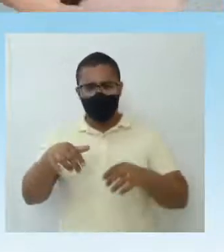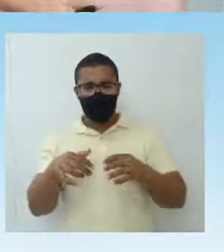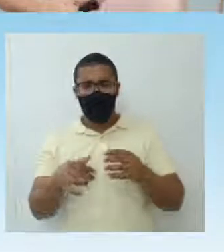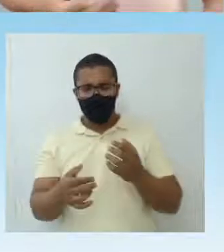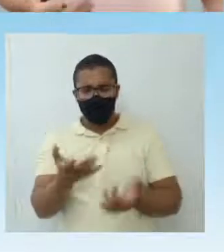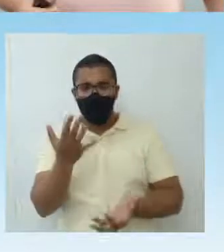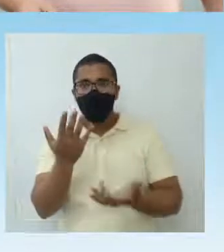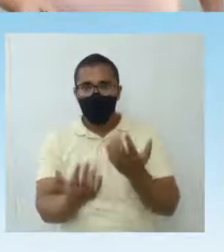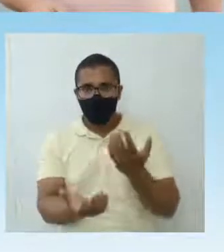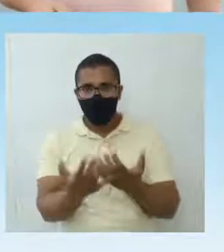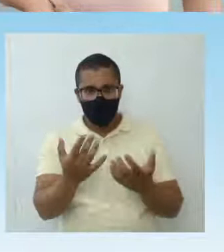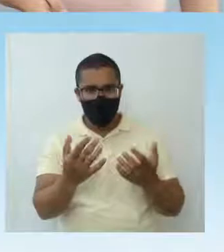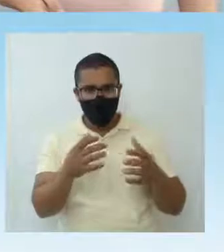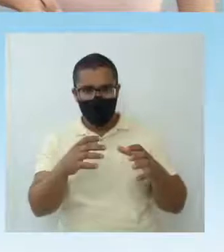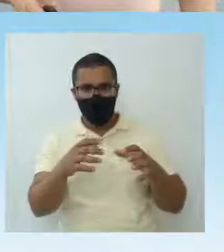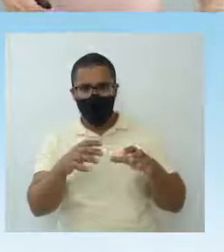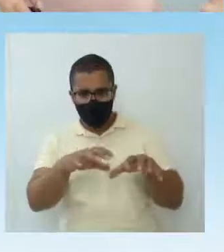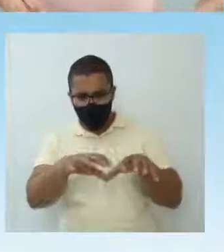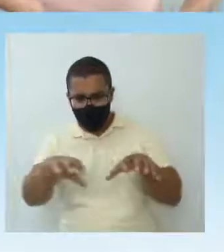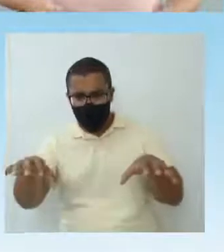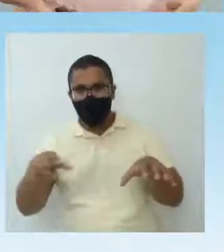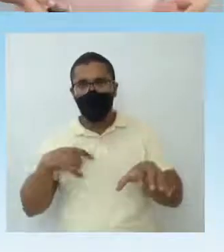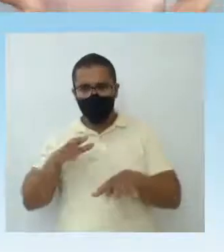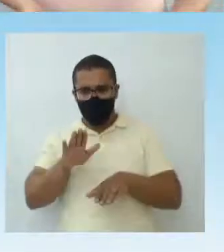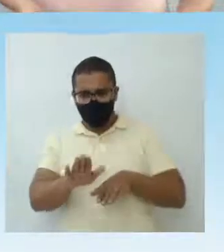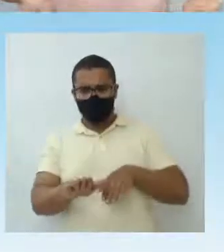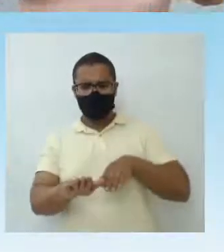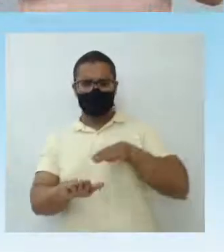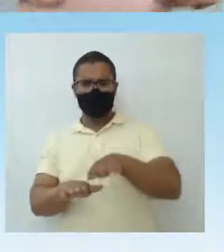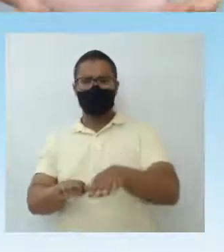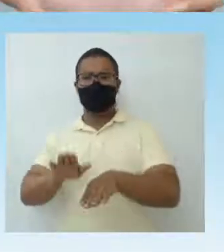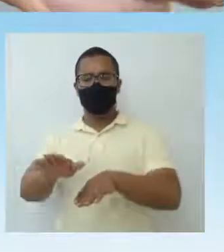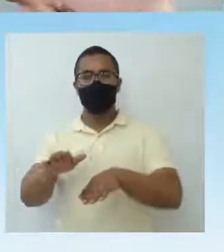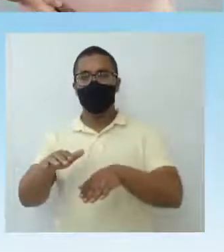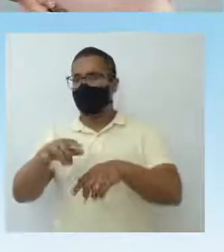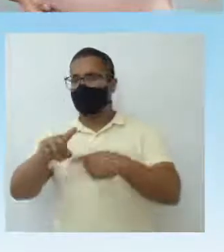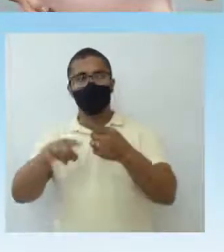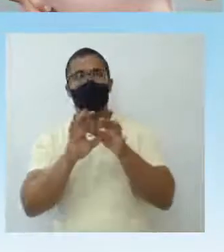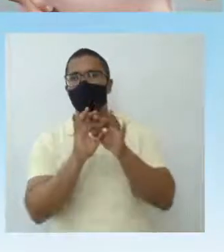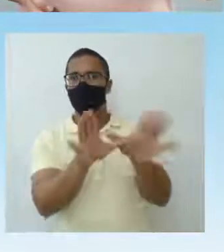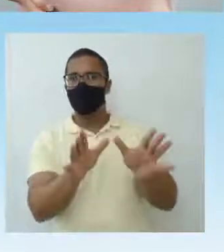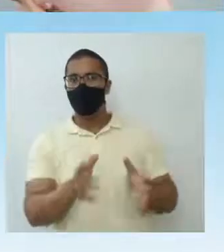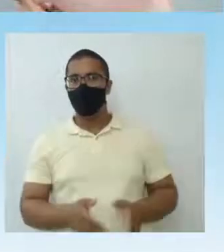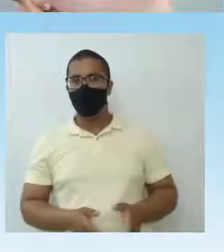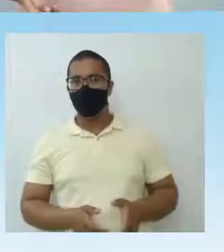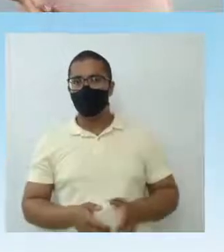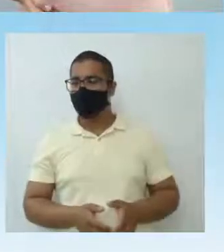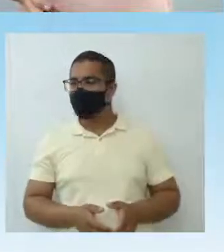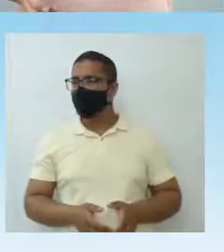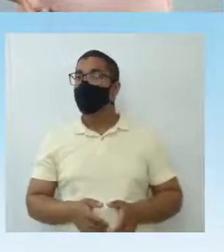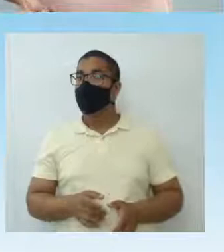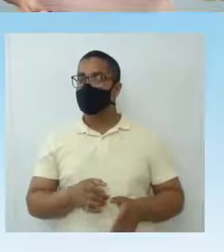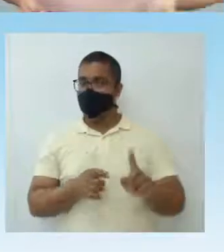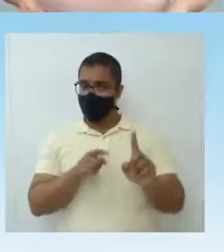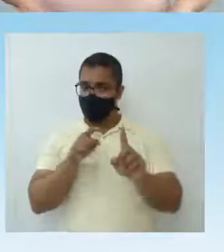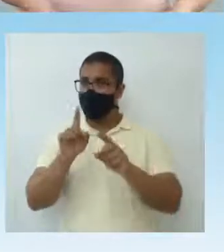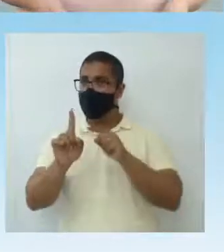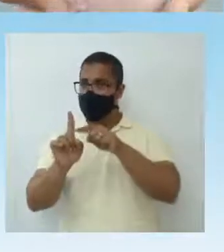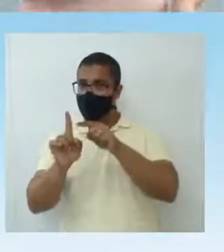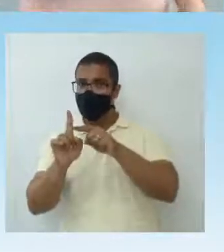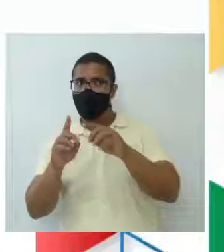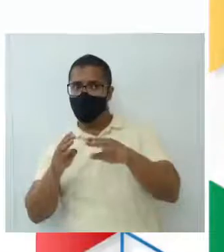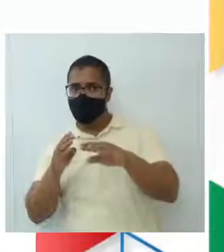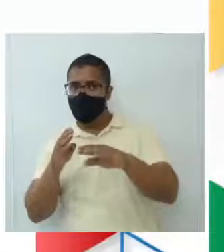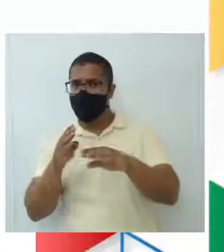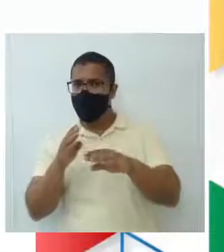e imediatamente foi libertado. Então veja só, ele vai até a autoridade dos muçulmanos lá na Terra